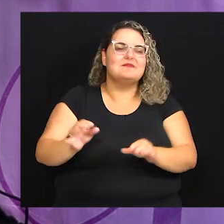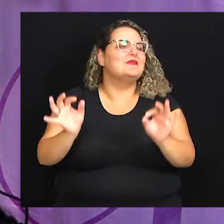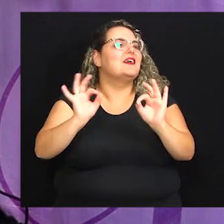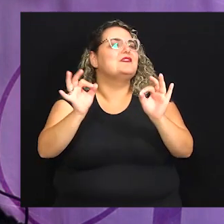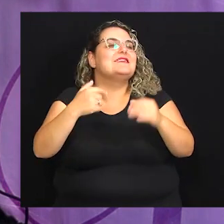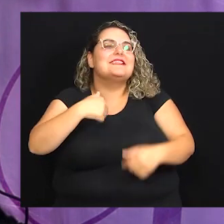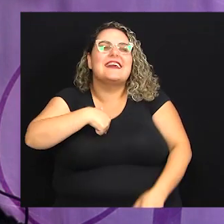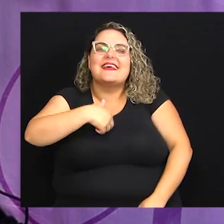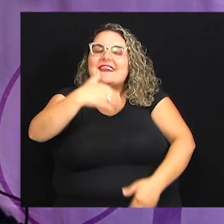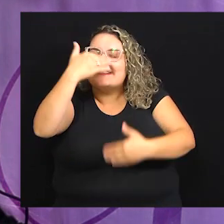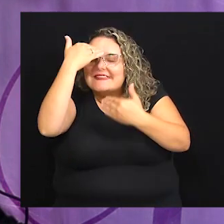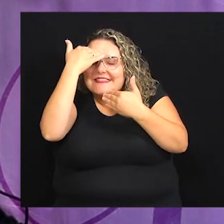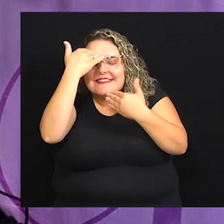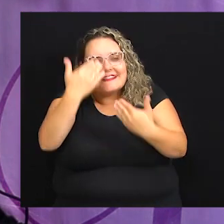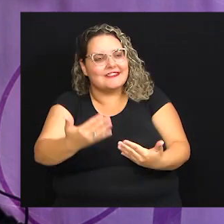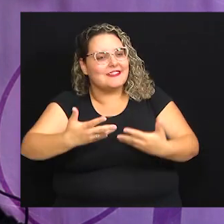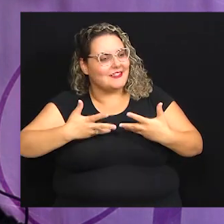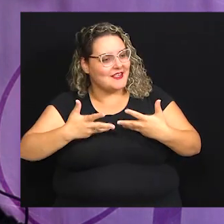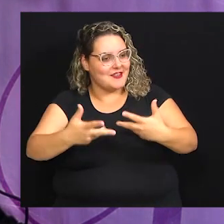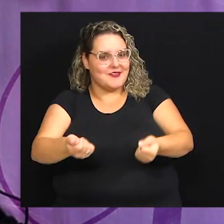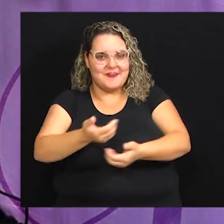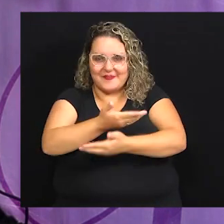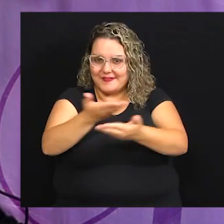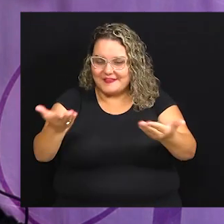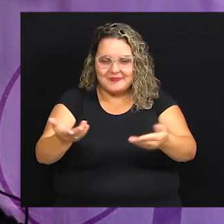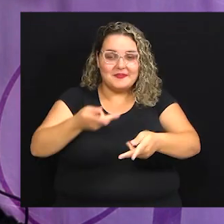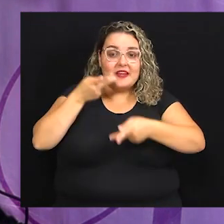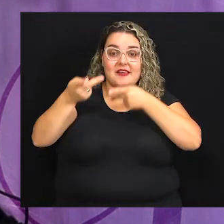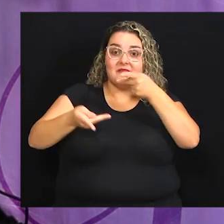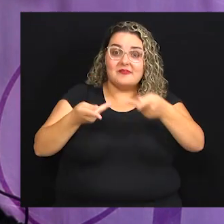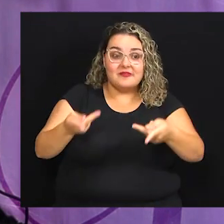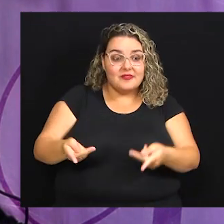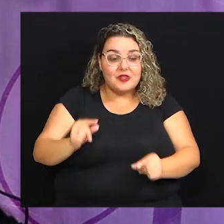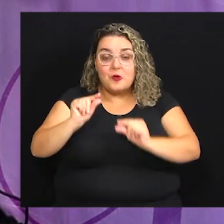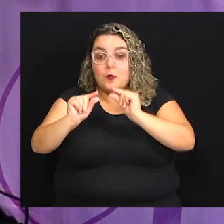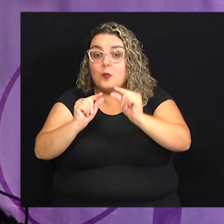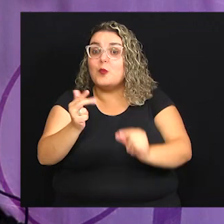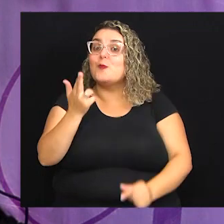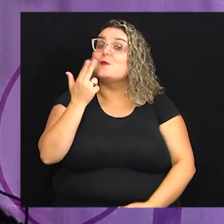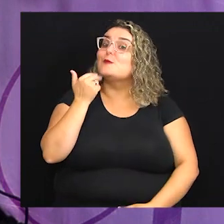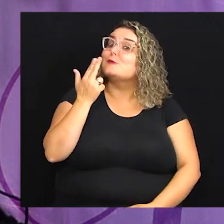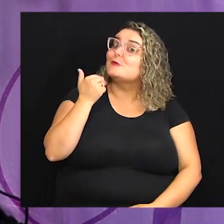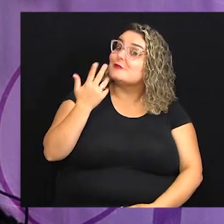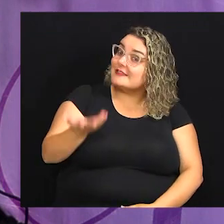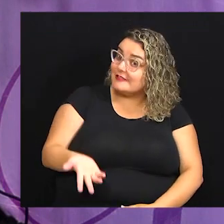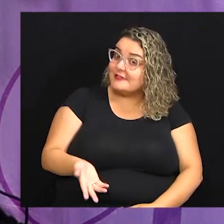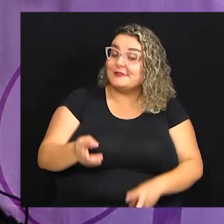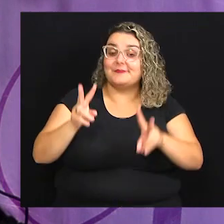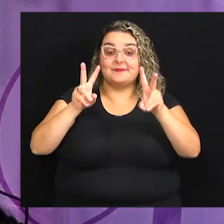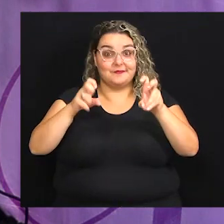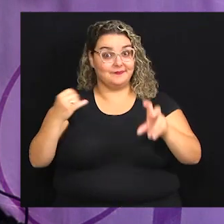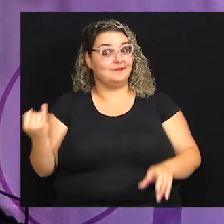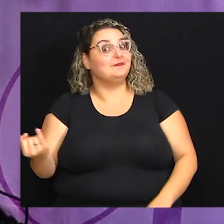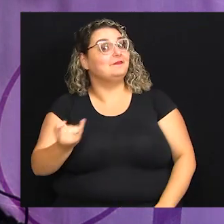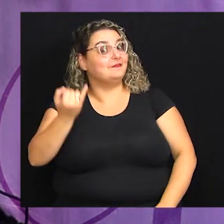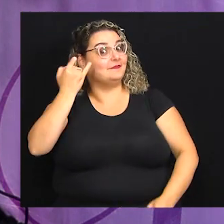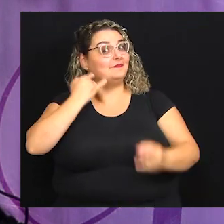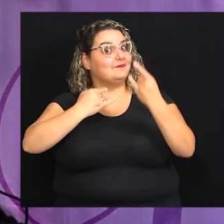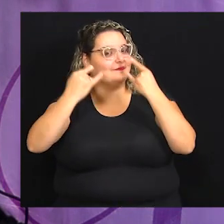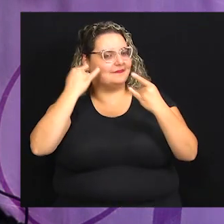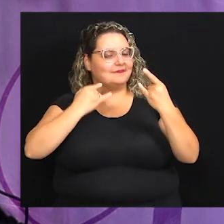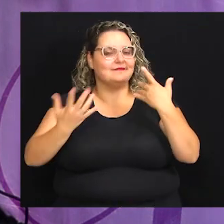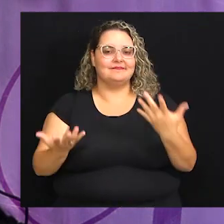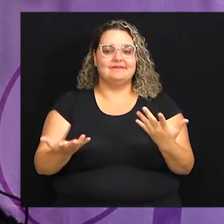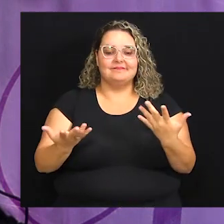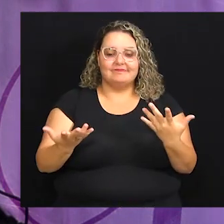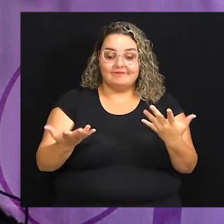Imagina, eu que agradeço o convite de vocês para falar um pouquinho sobre nutrição, um assunto tão